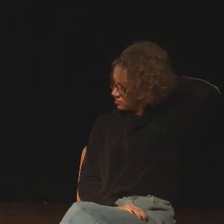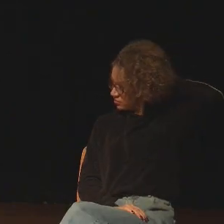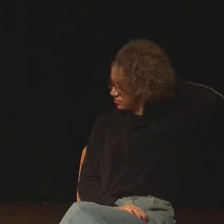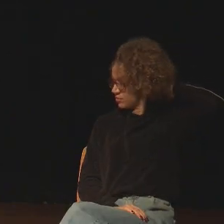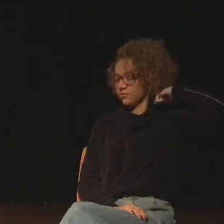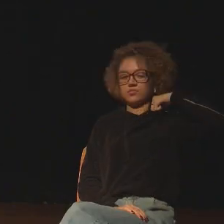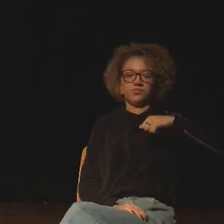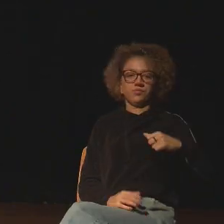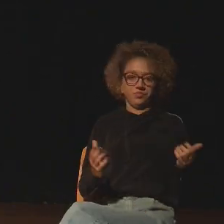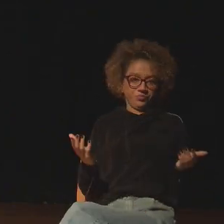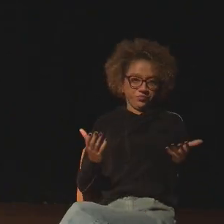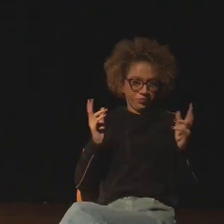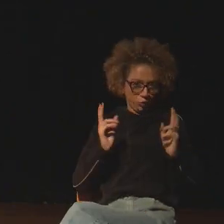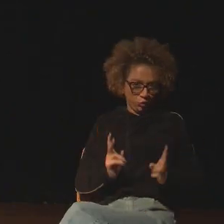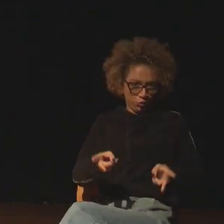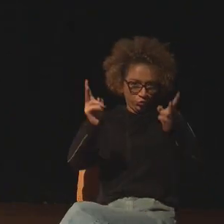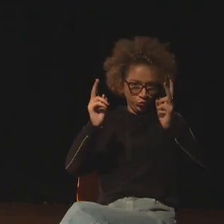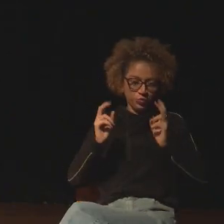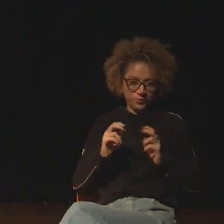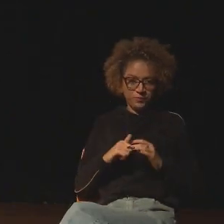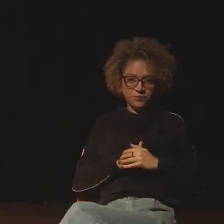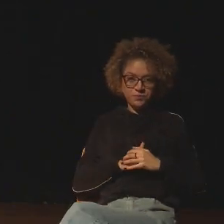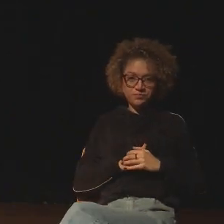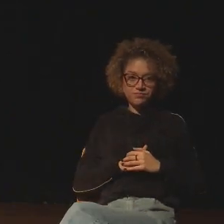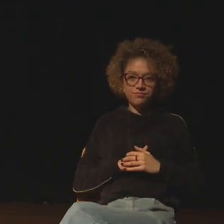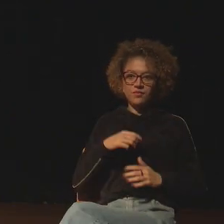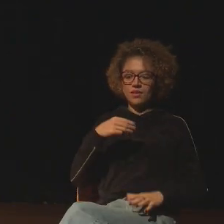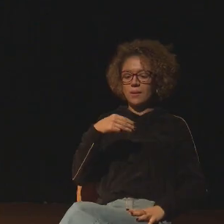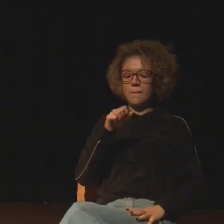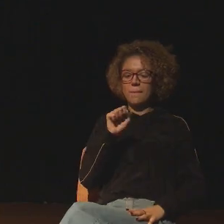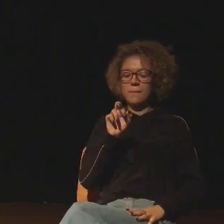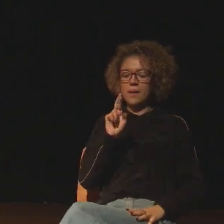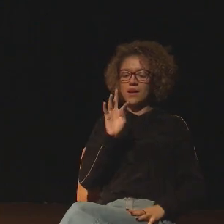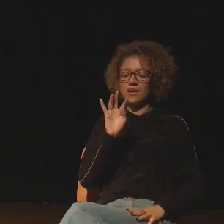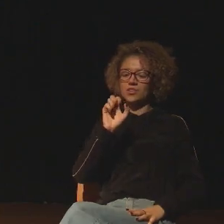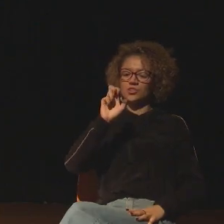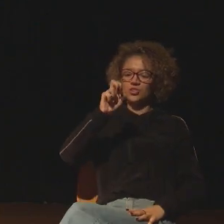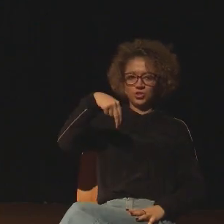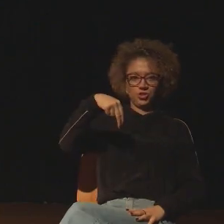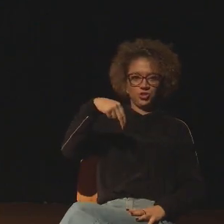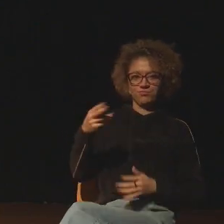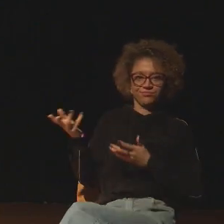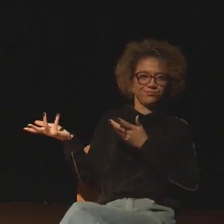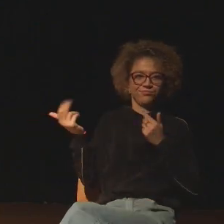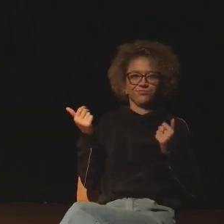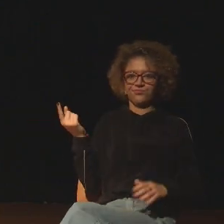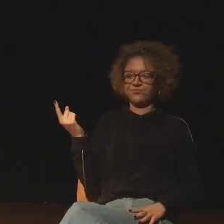Dando continuidade, eu gostaria de convidar o Martim, por favor.